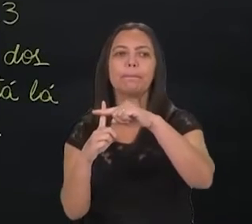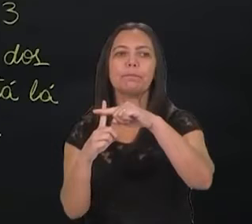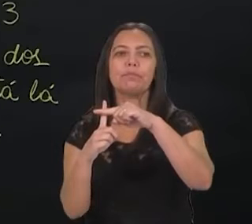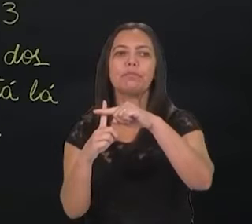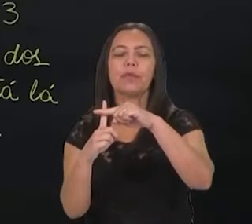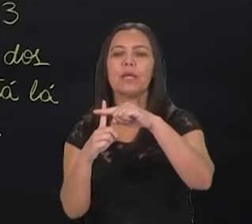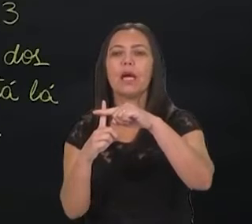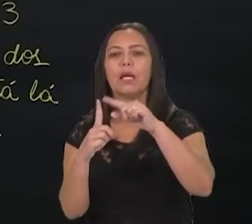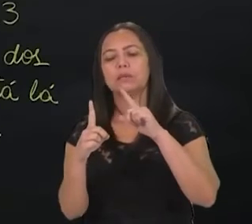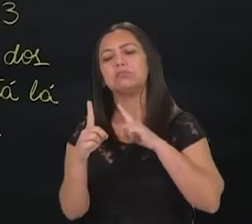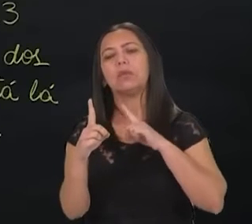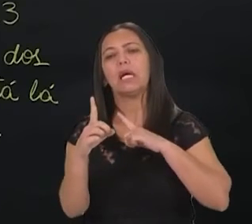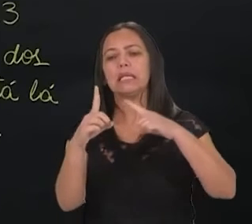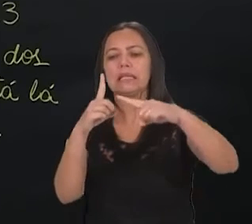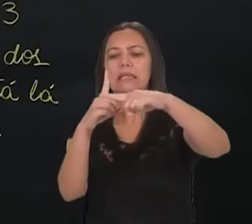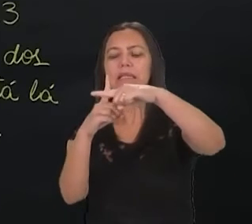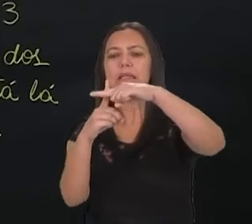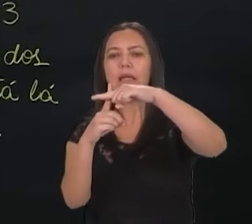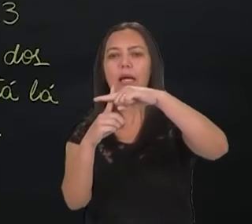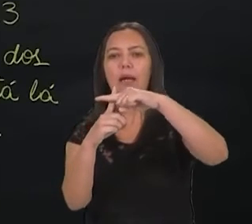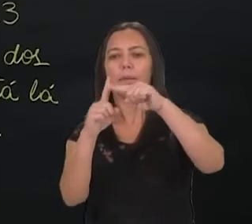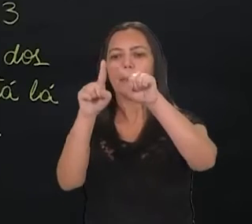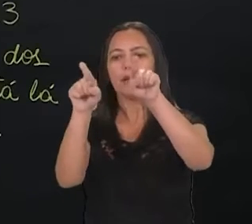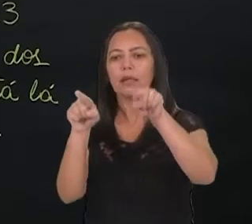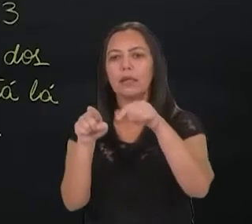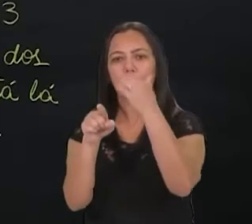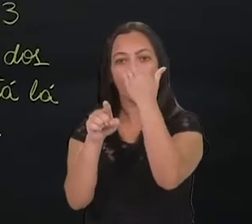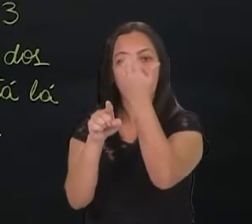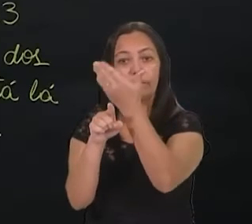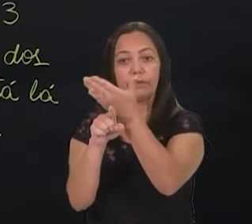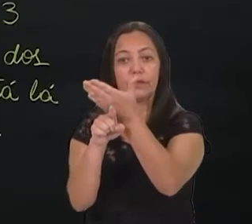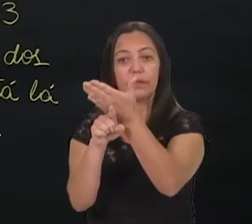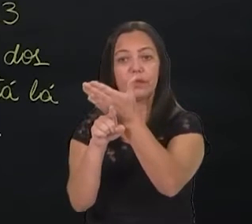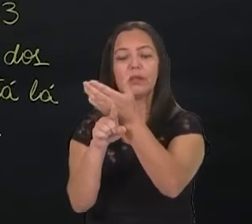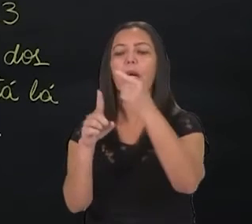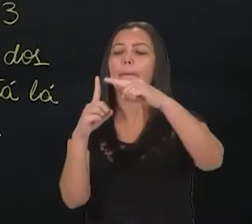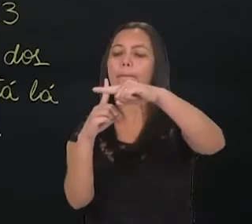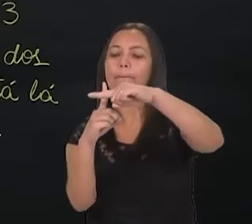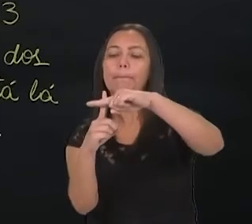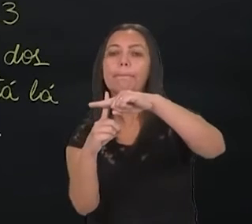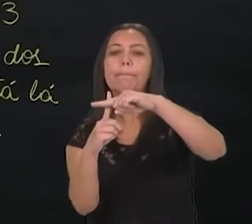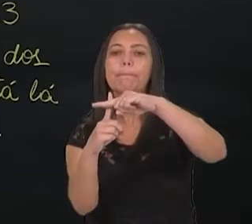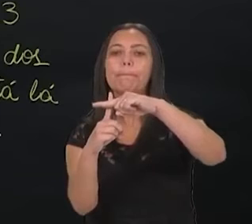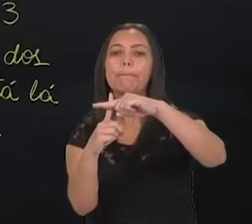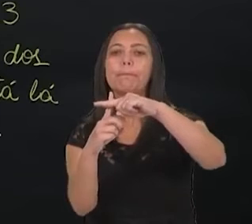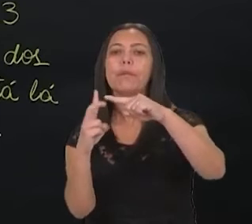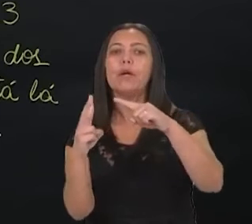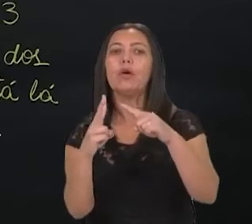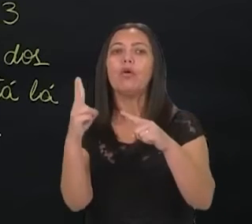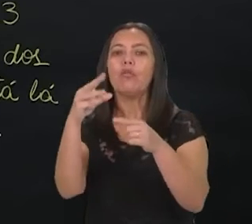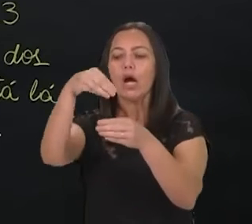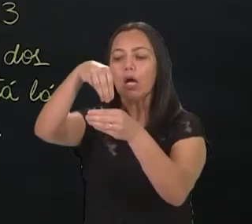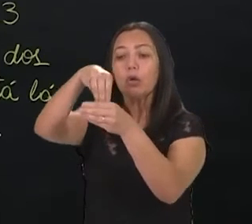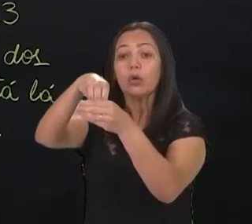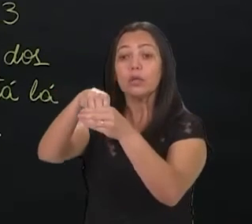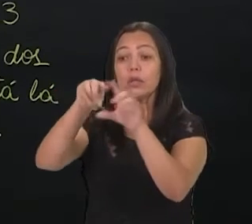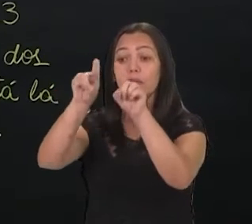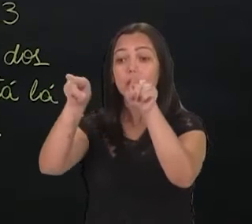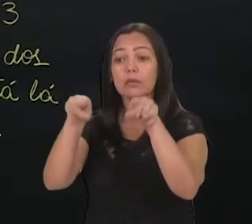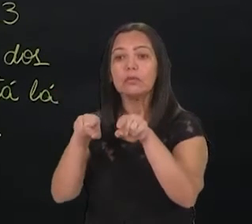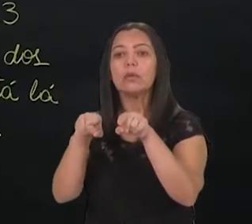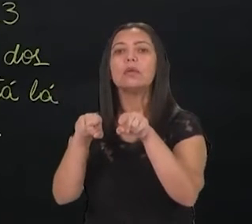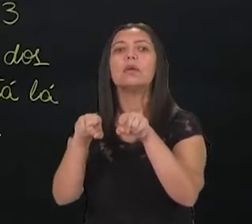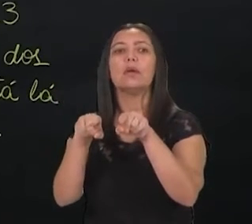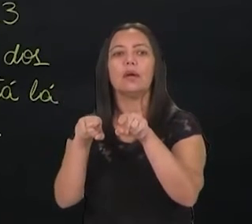só, pelo fato de esse sinal à frente do parênteses ser positivo, o valor dentro do